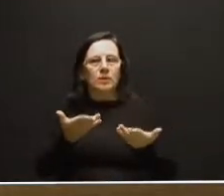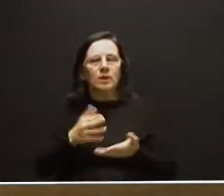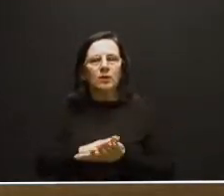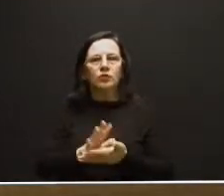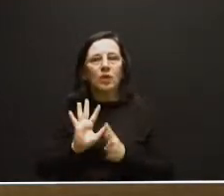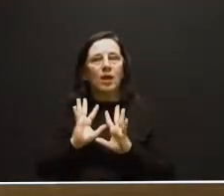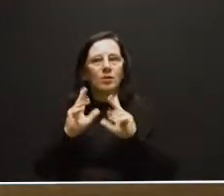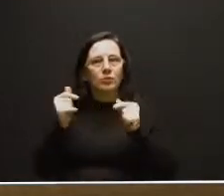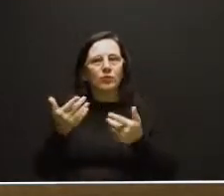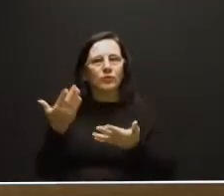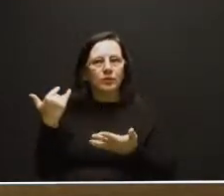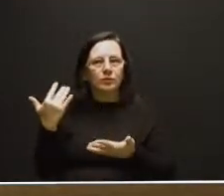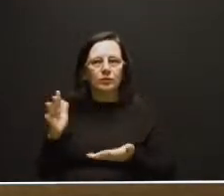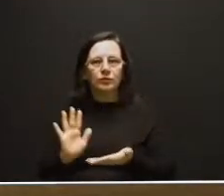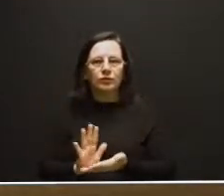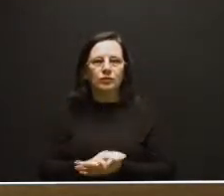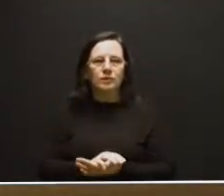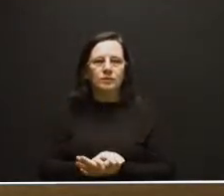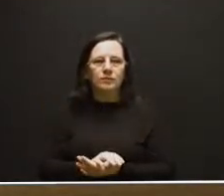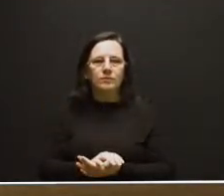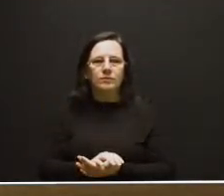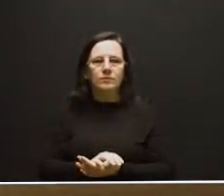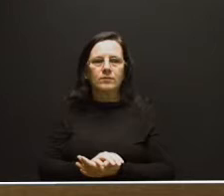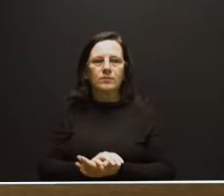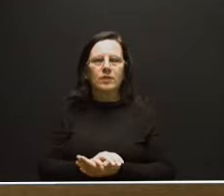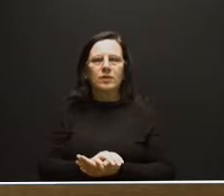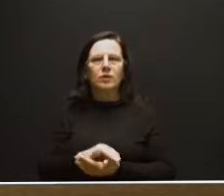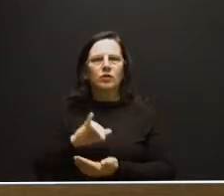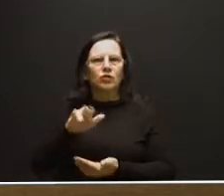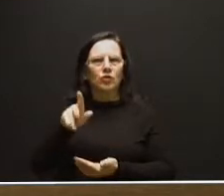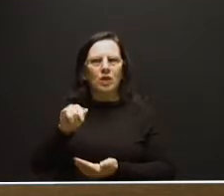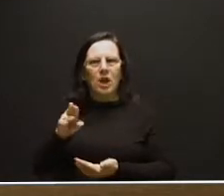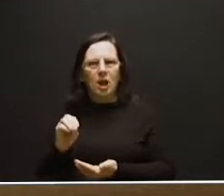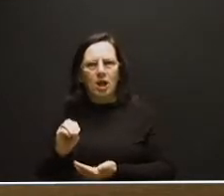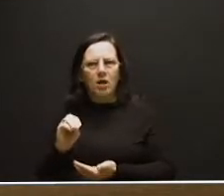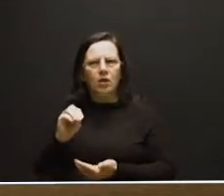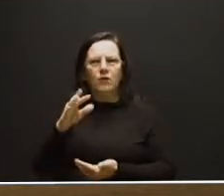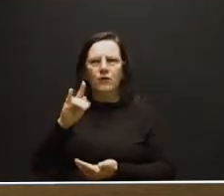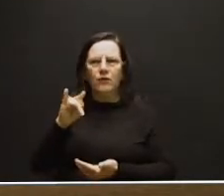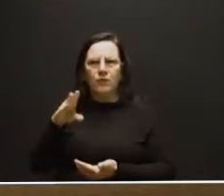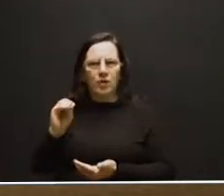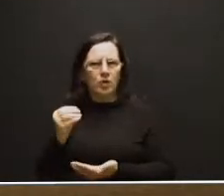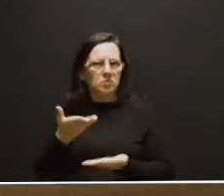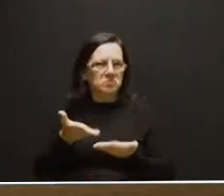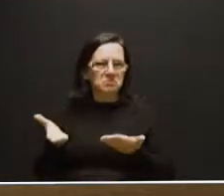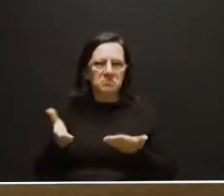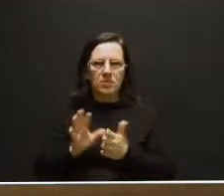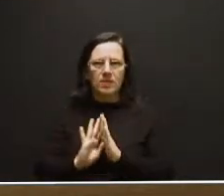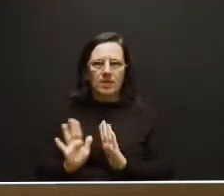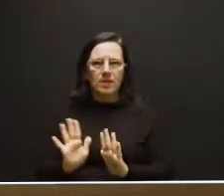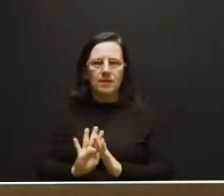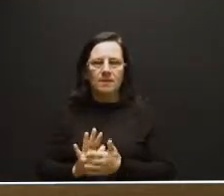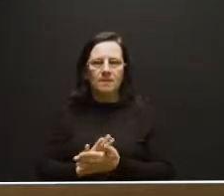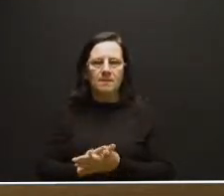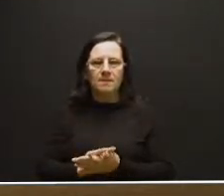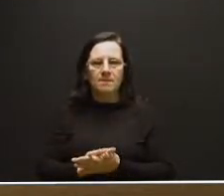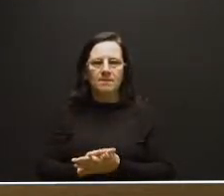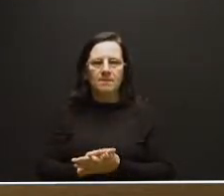é o negócio estava andando em janeiro fevereiro era pra ter alguma coisa já encaminhada não tem beleza